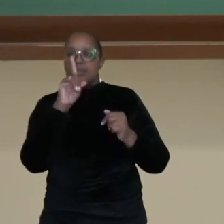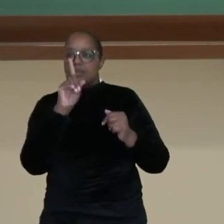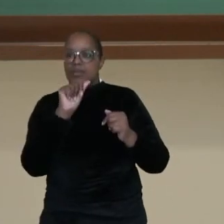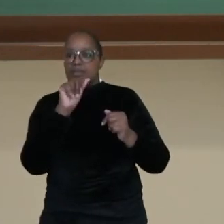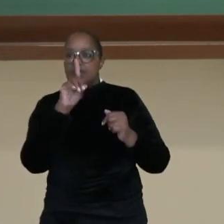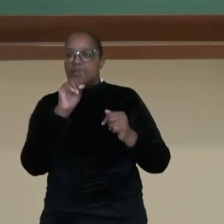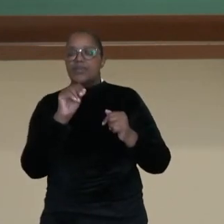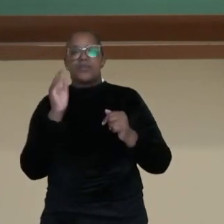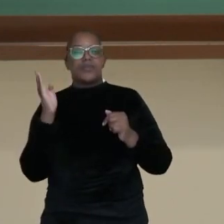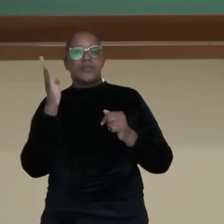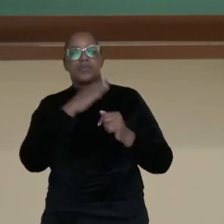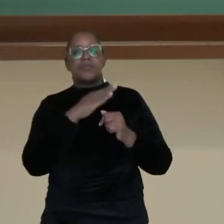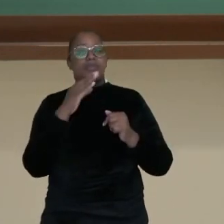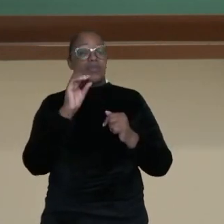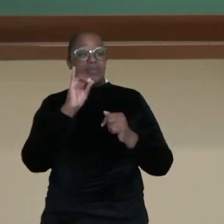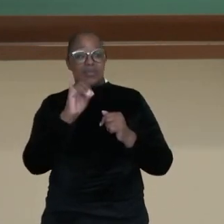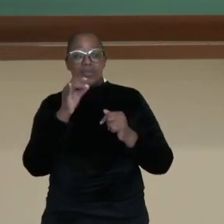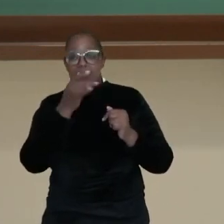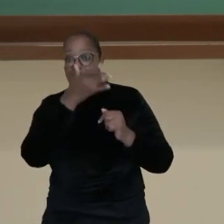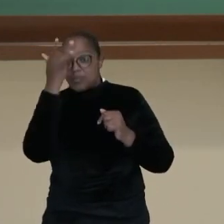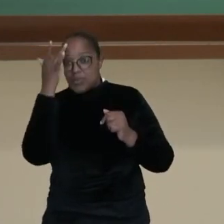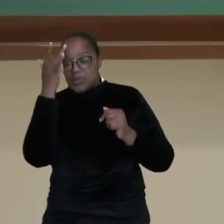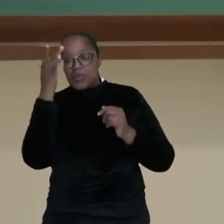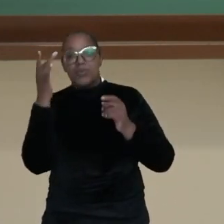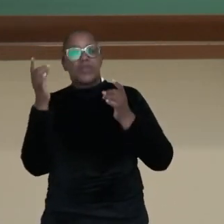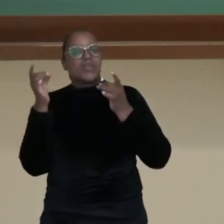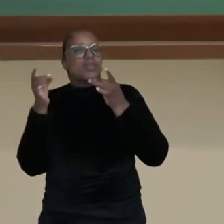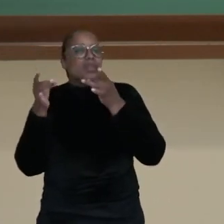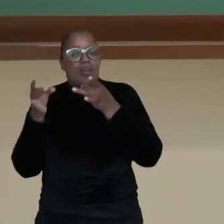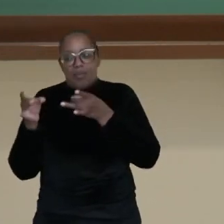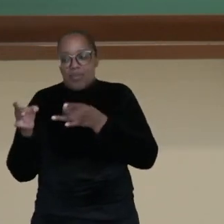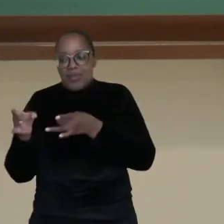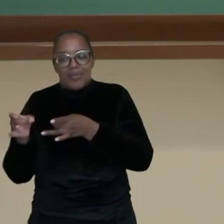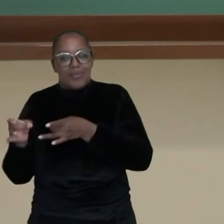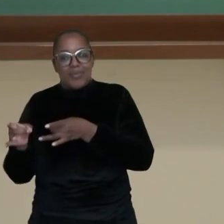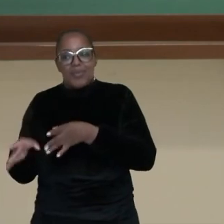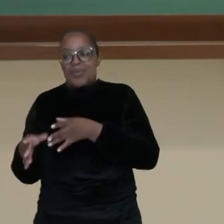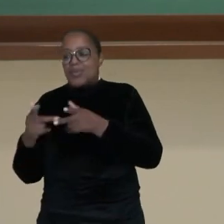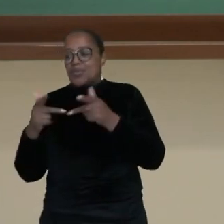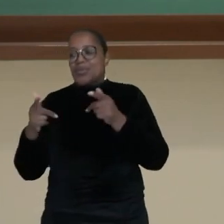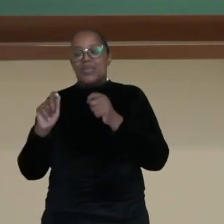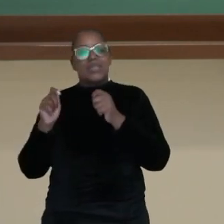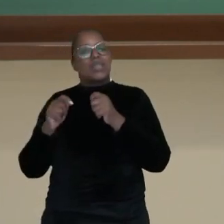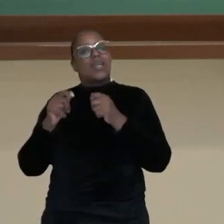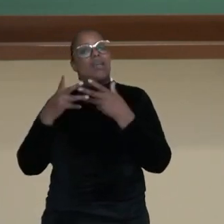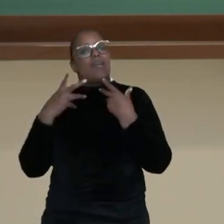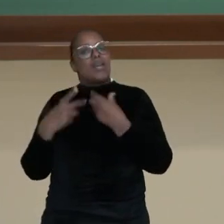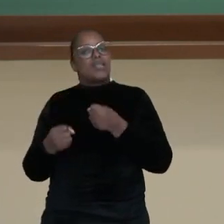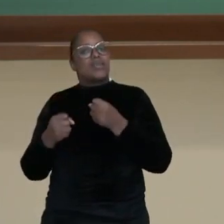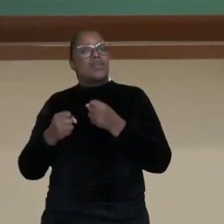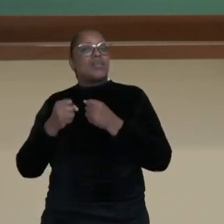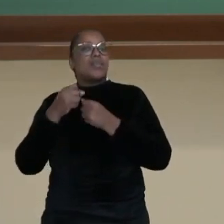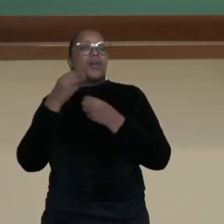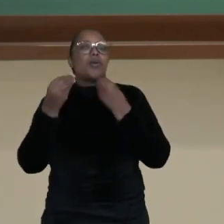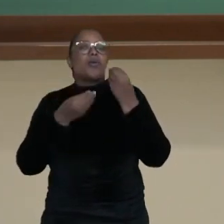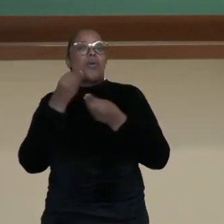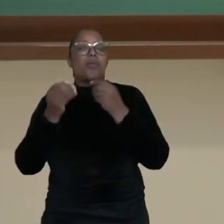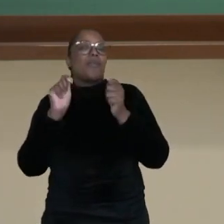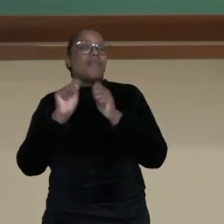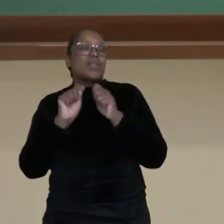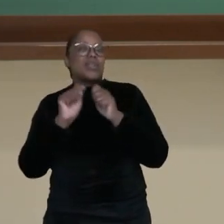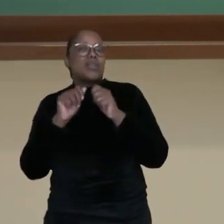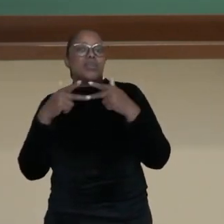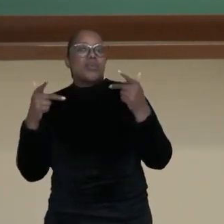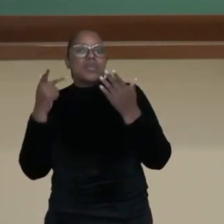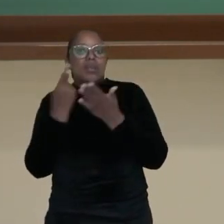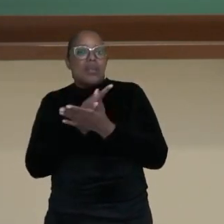quando as pessoas se deixam levar, né, por um regime totalitário, assim, perdem sua capacidade reflexiva,